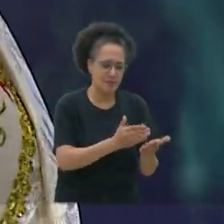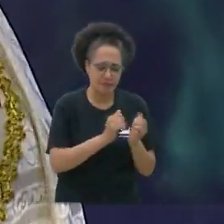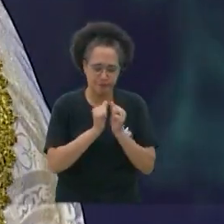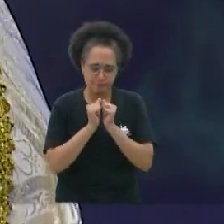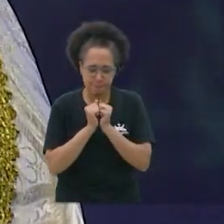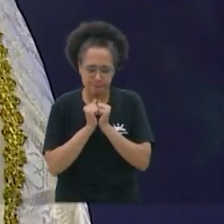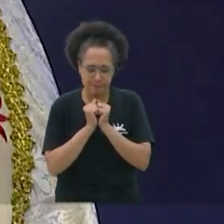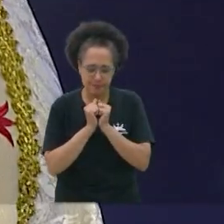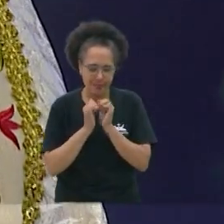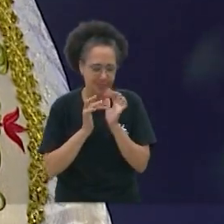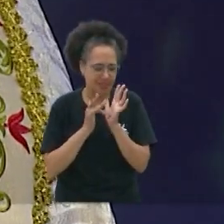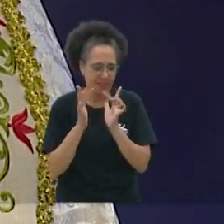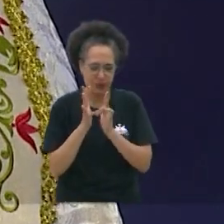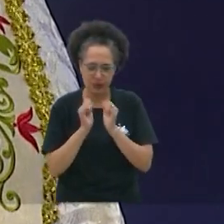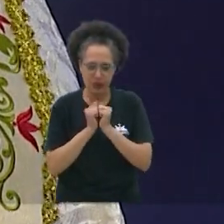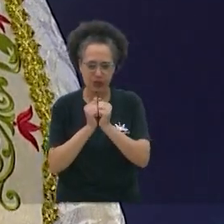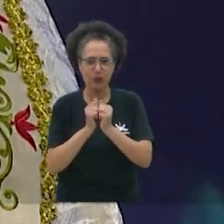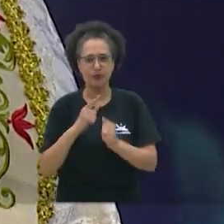Jesus entre nós.